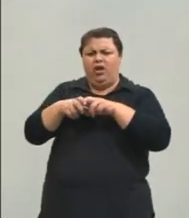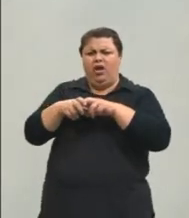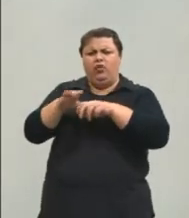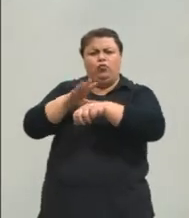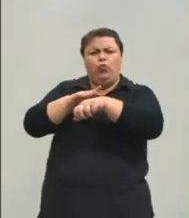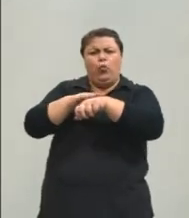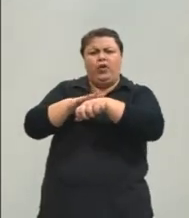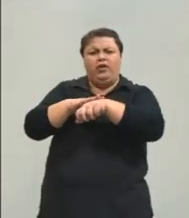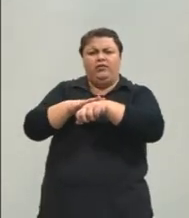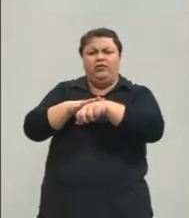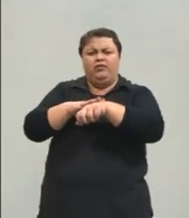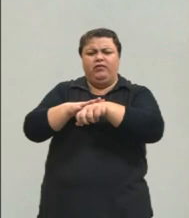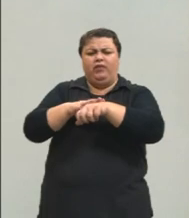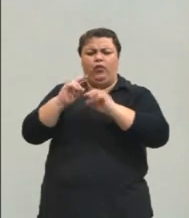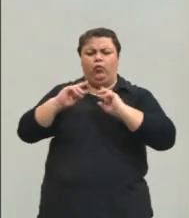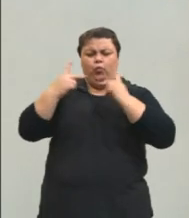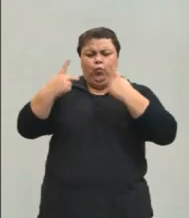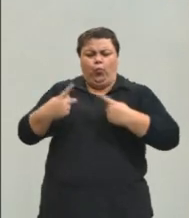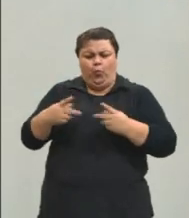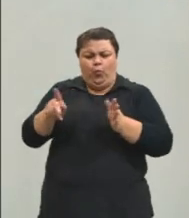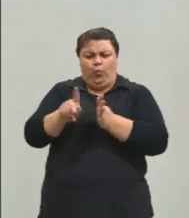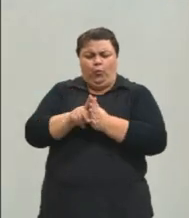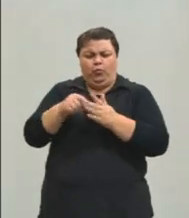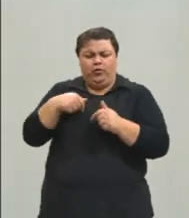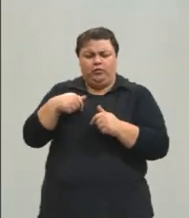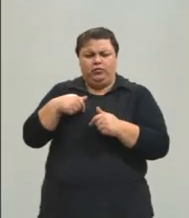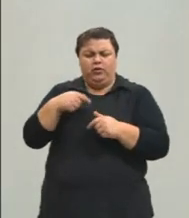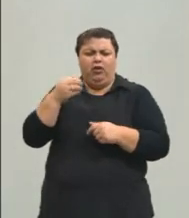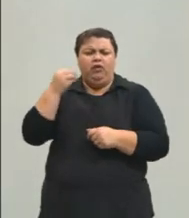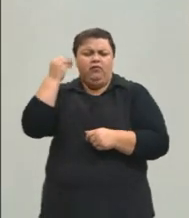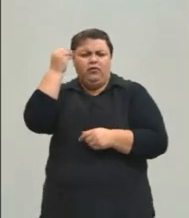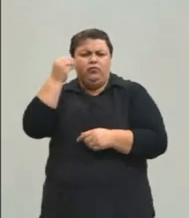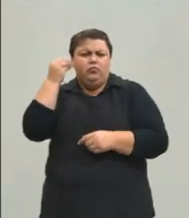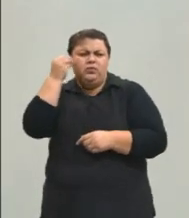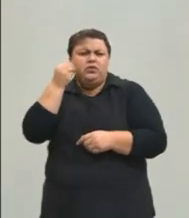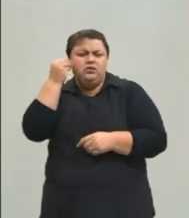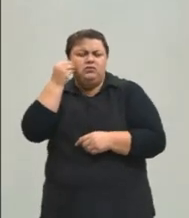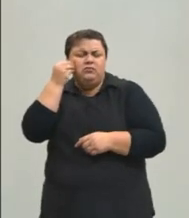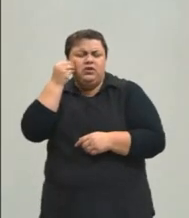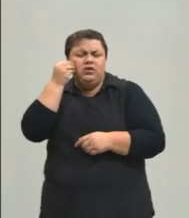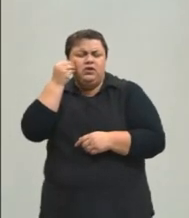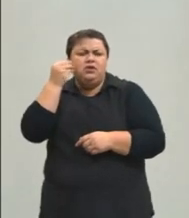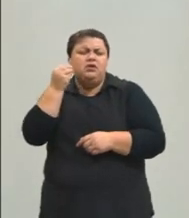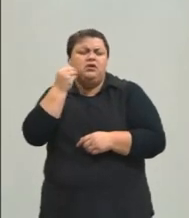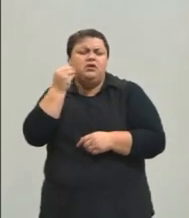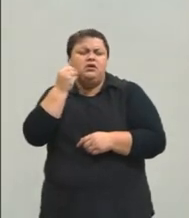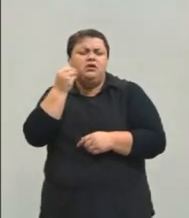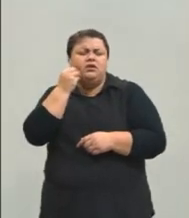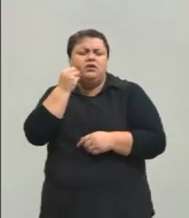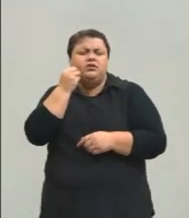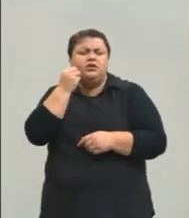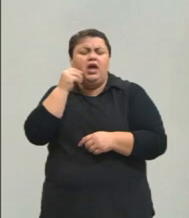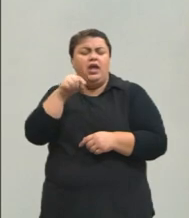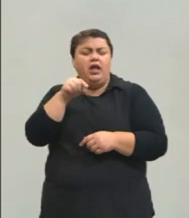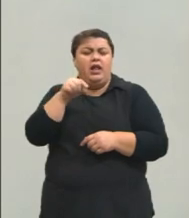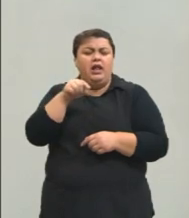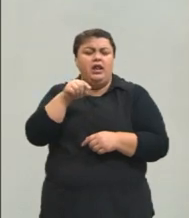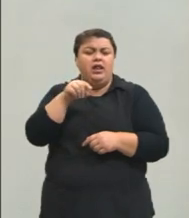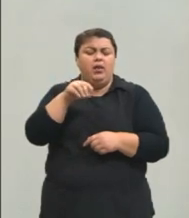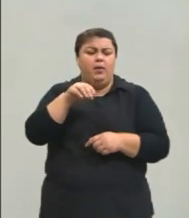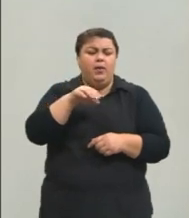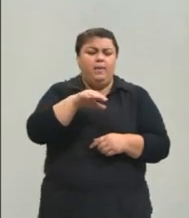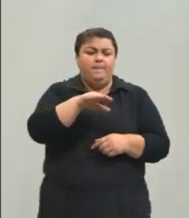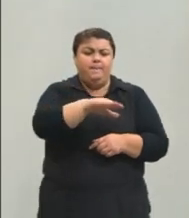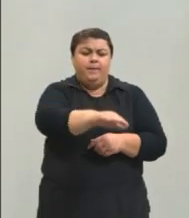ele decidiu testar, né, experimentar uma situação. Ele pegou uma